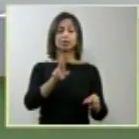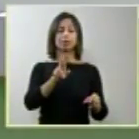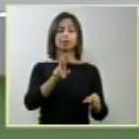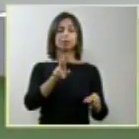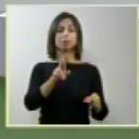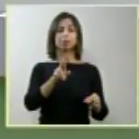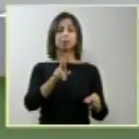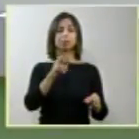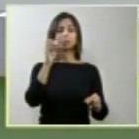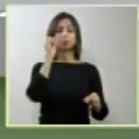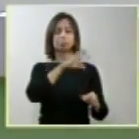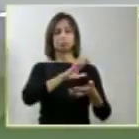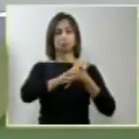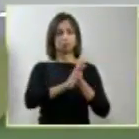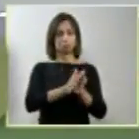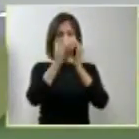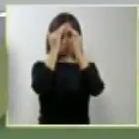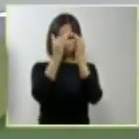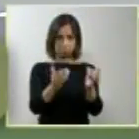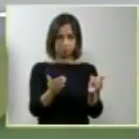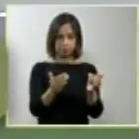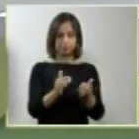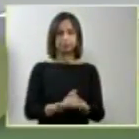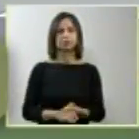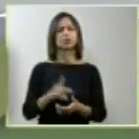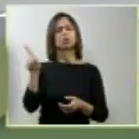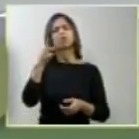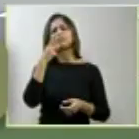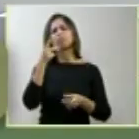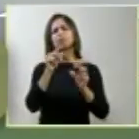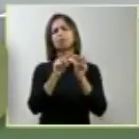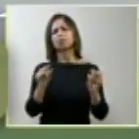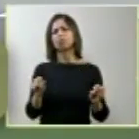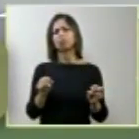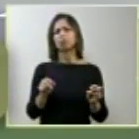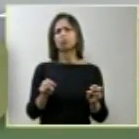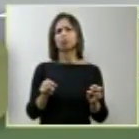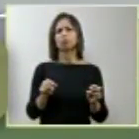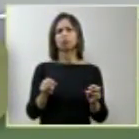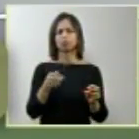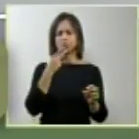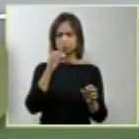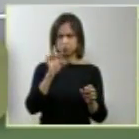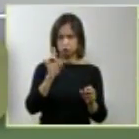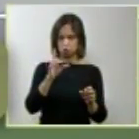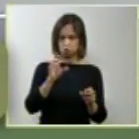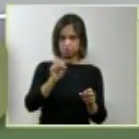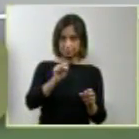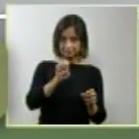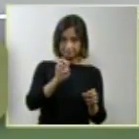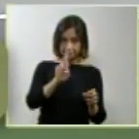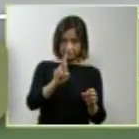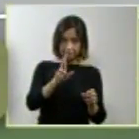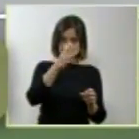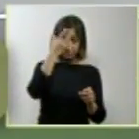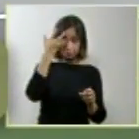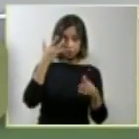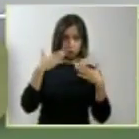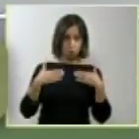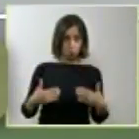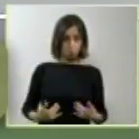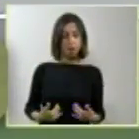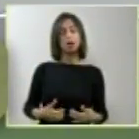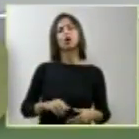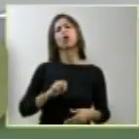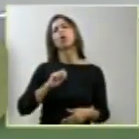Quando ele coloca essa afirmação, ele está se referindo exclusivamente aos seres humanos ou está se referindo aos